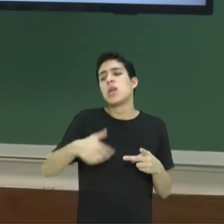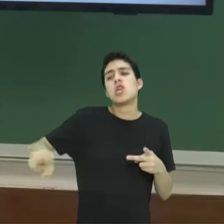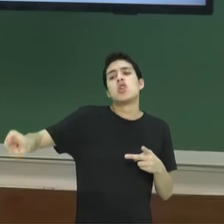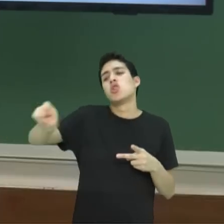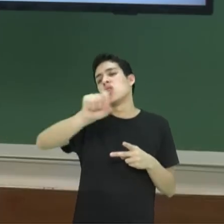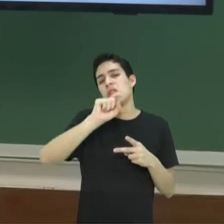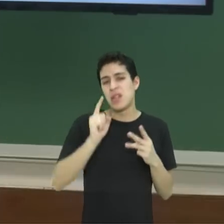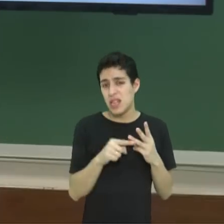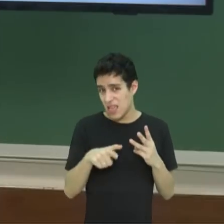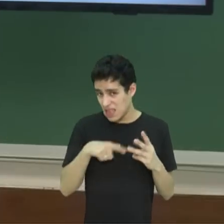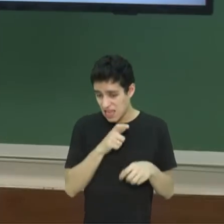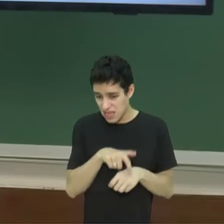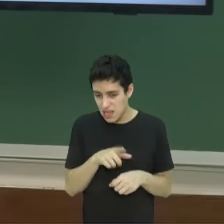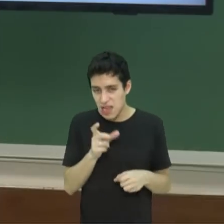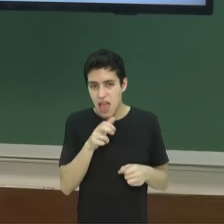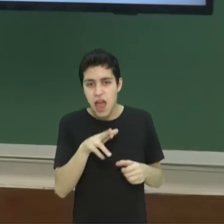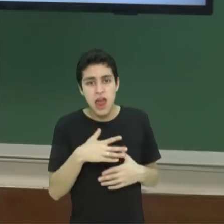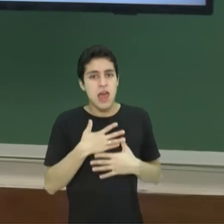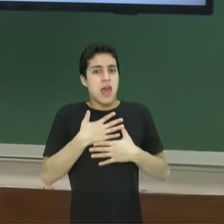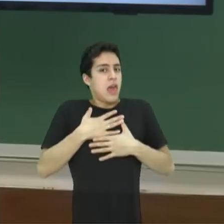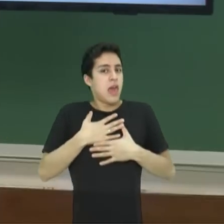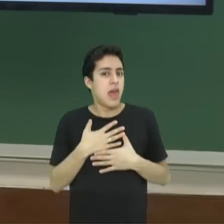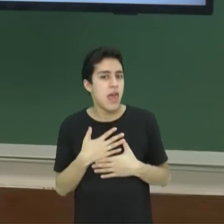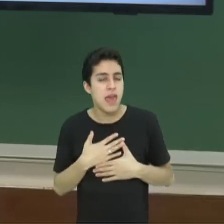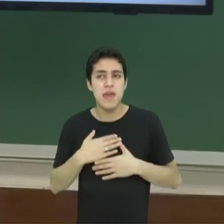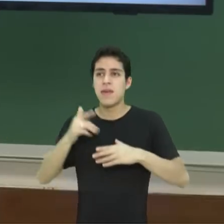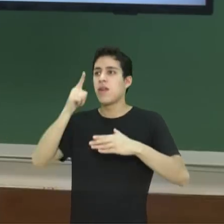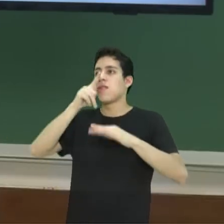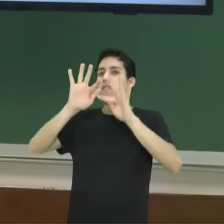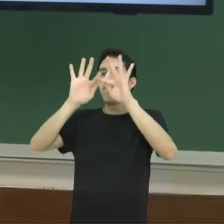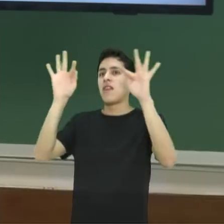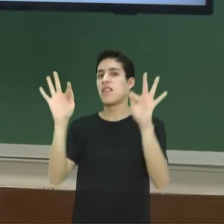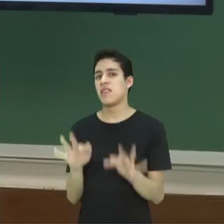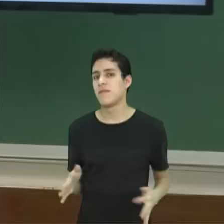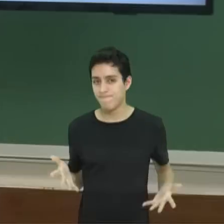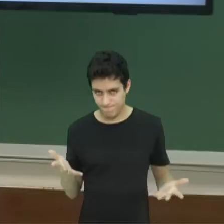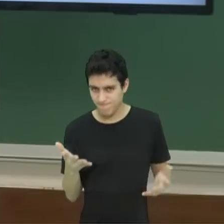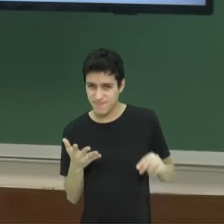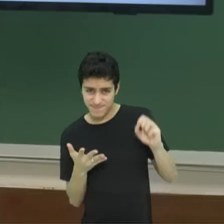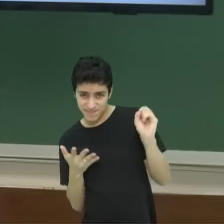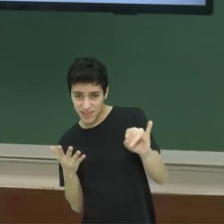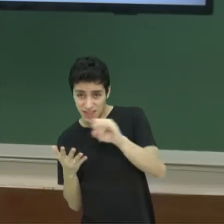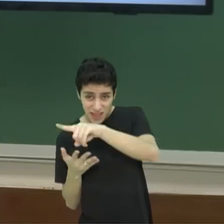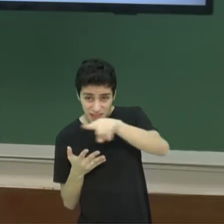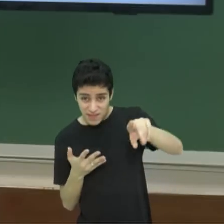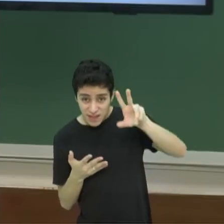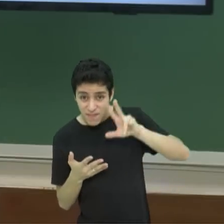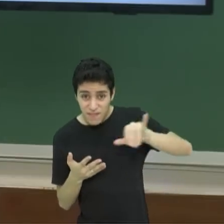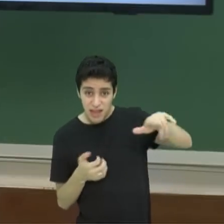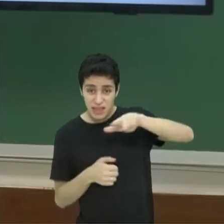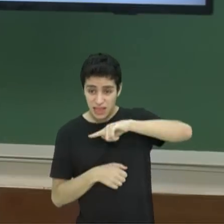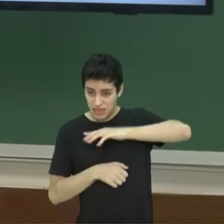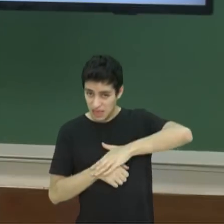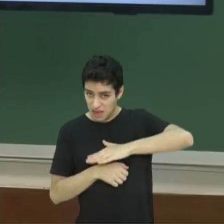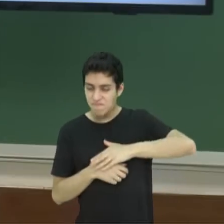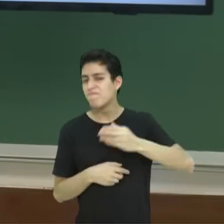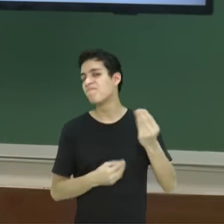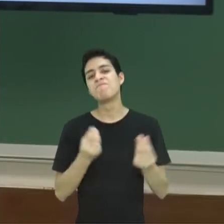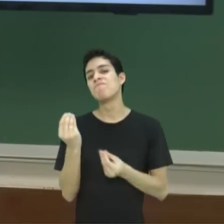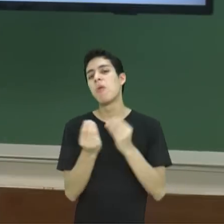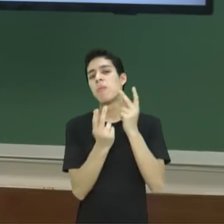vai ter tempo para respirar, para viver, para ser feliz. Será que você vai ter esse tempo? Como que você está